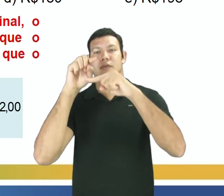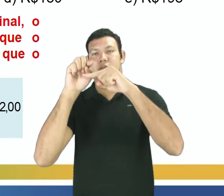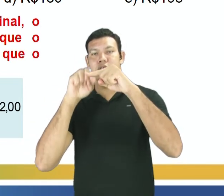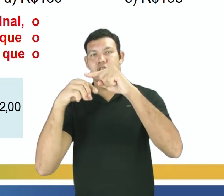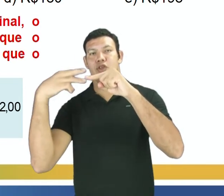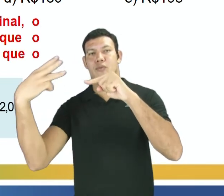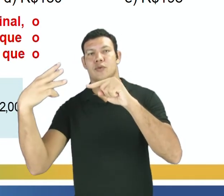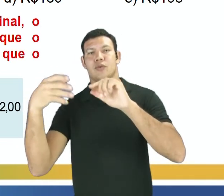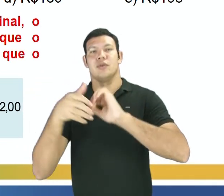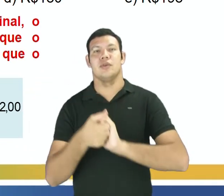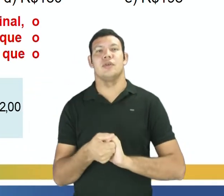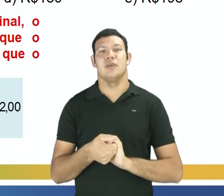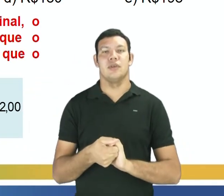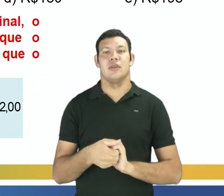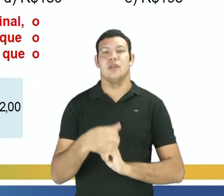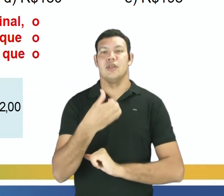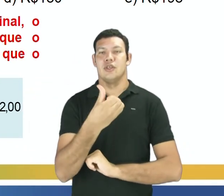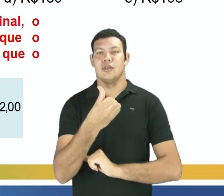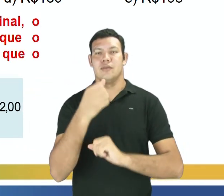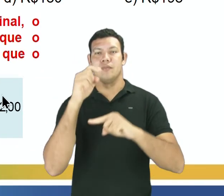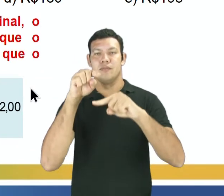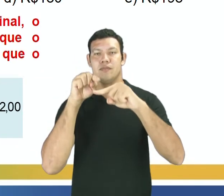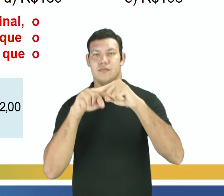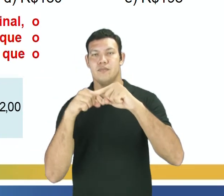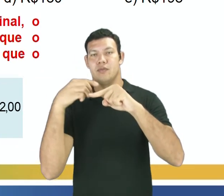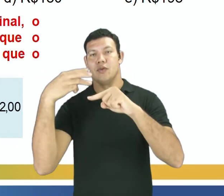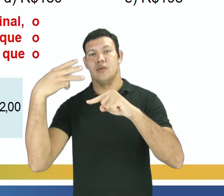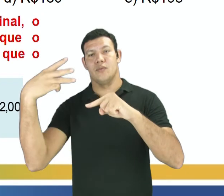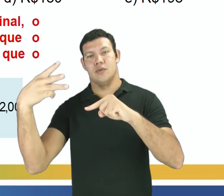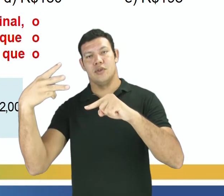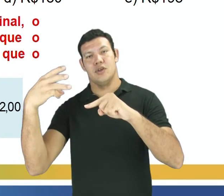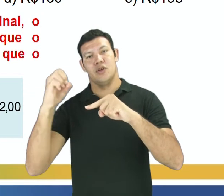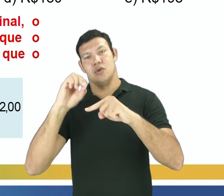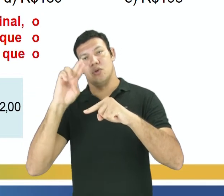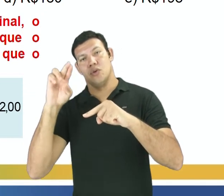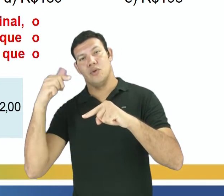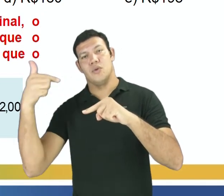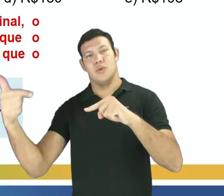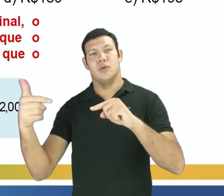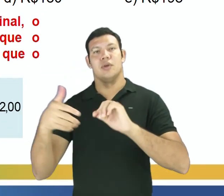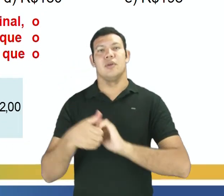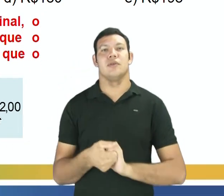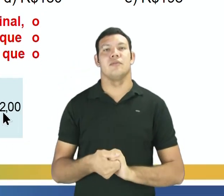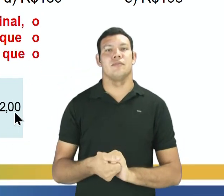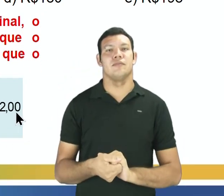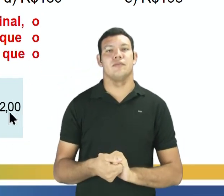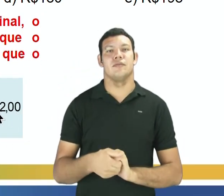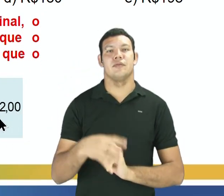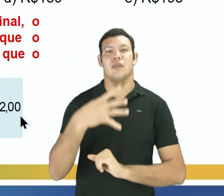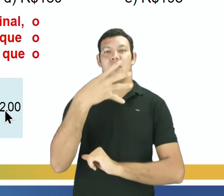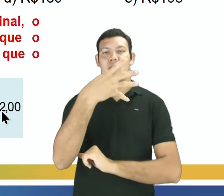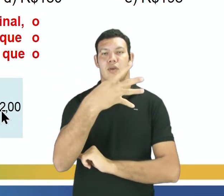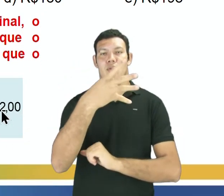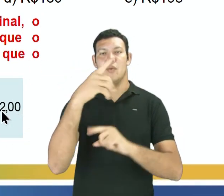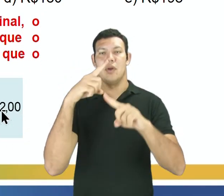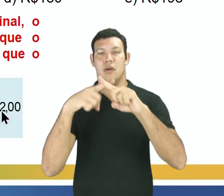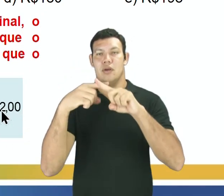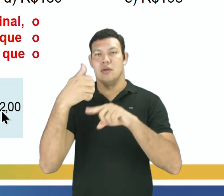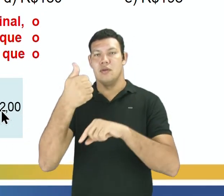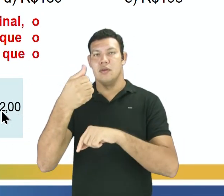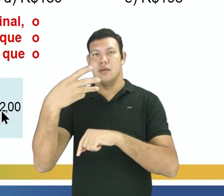por 3, e por 2 ao mesmo tempo, ficando apenas 13. E 4 vezes 13,